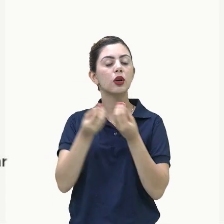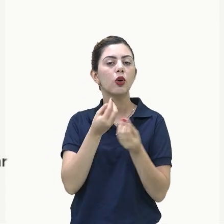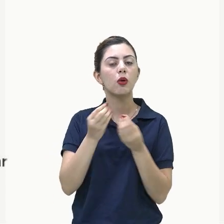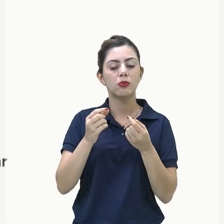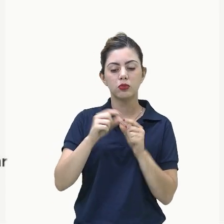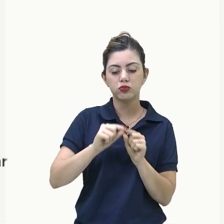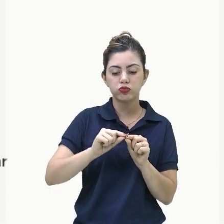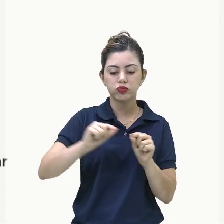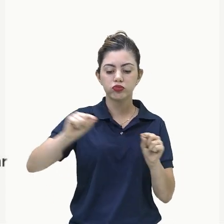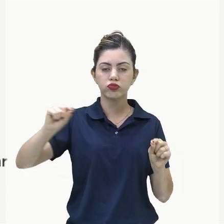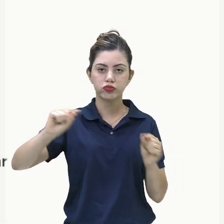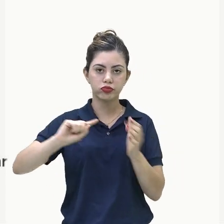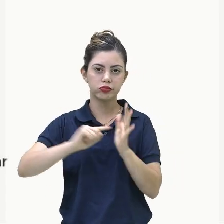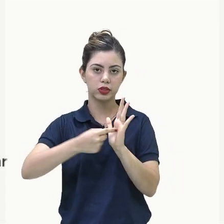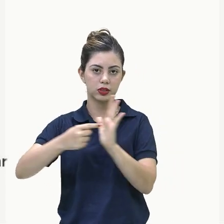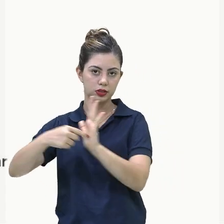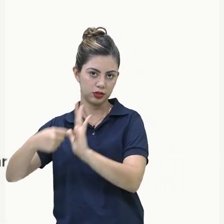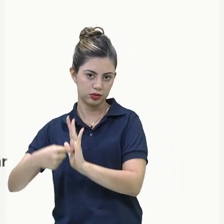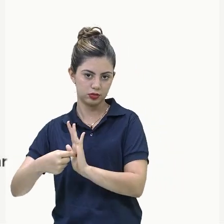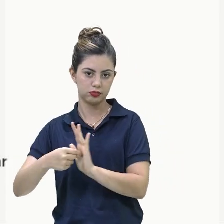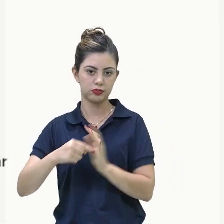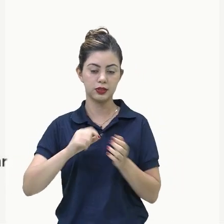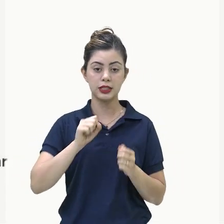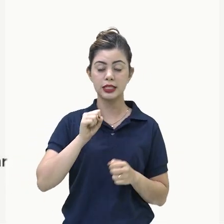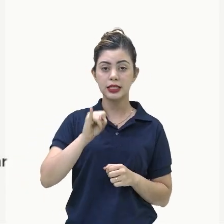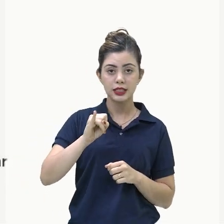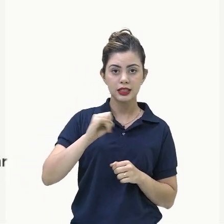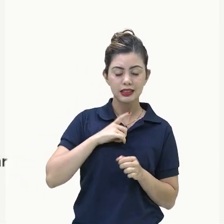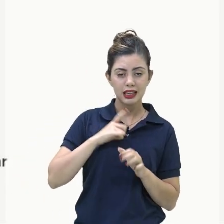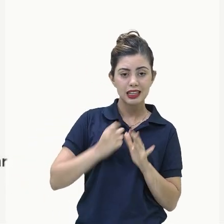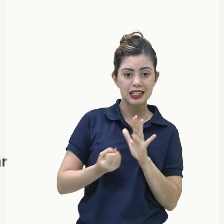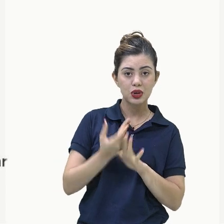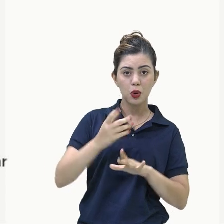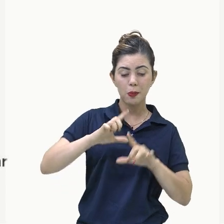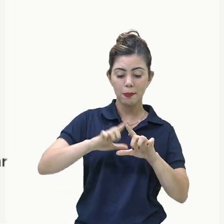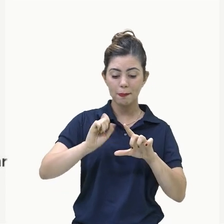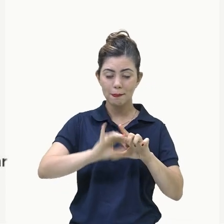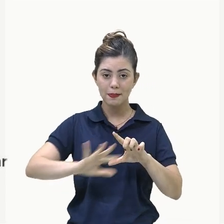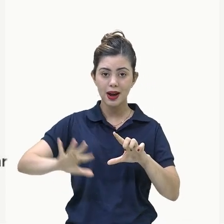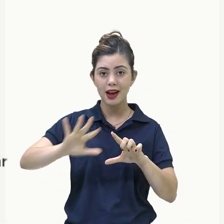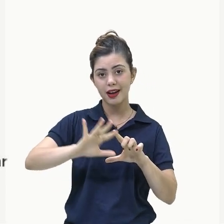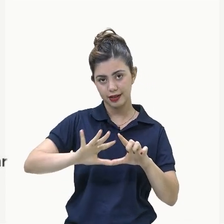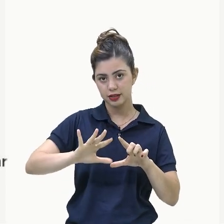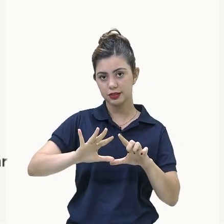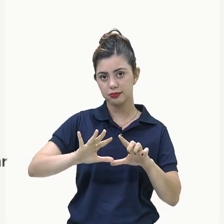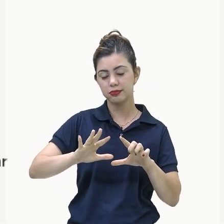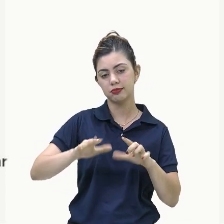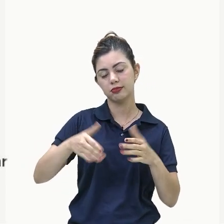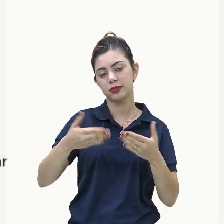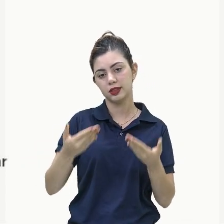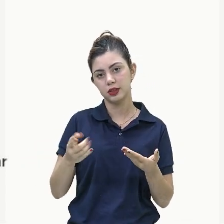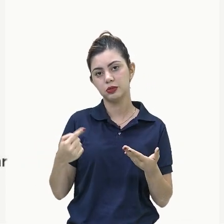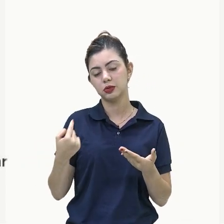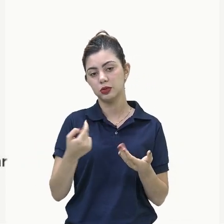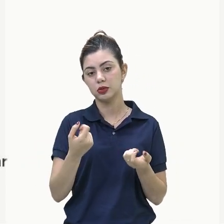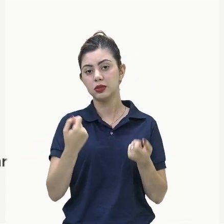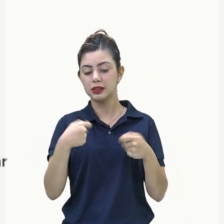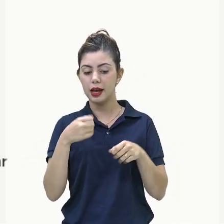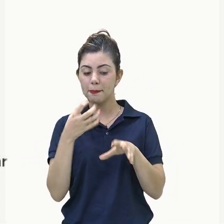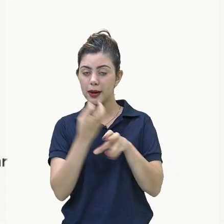alinhamento de 3 pontos. Se formar uma área, né, forma então aí um triângulo, né, a gente pode calcular essa